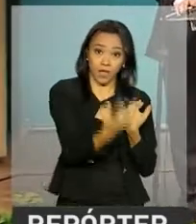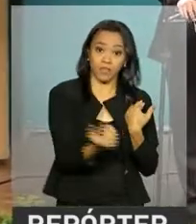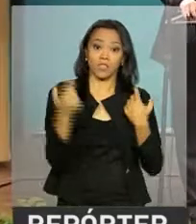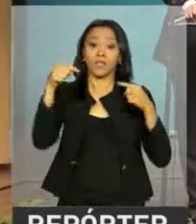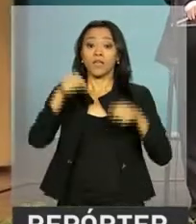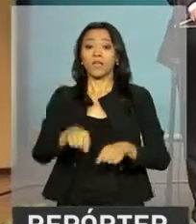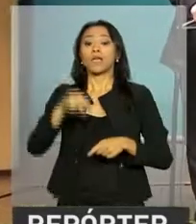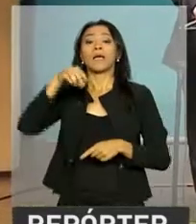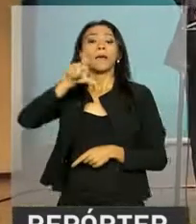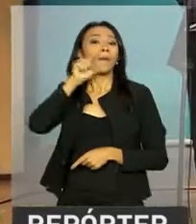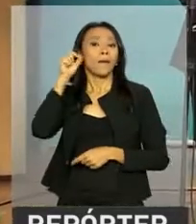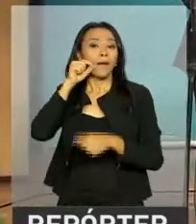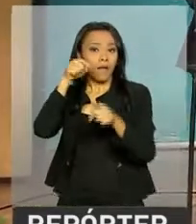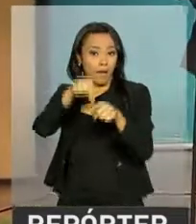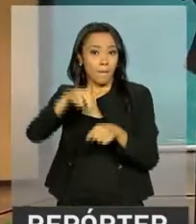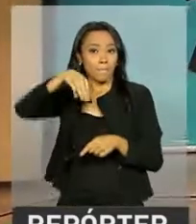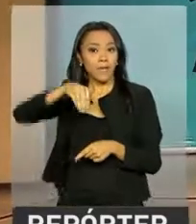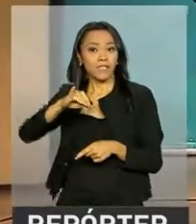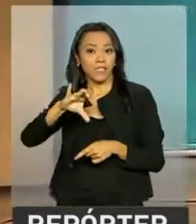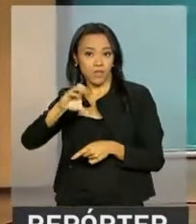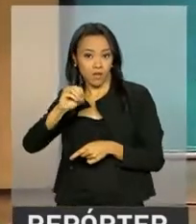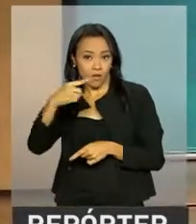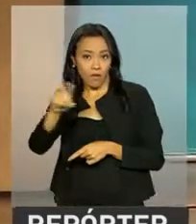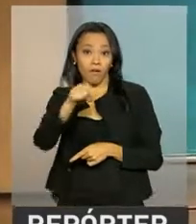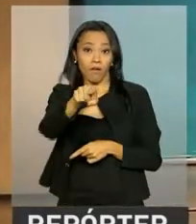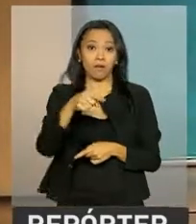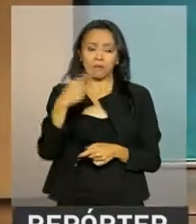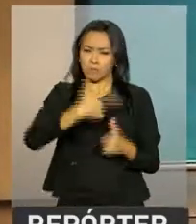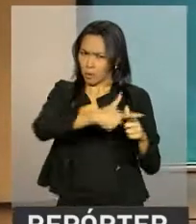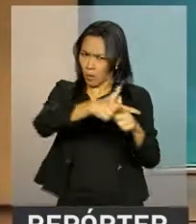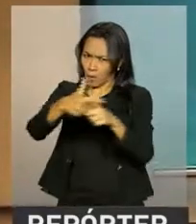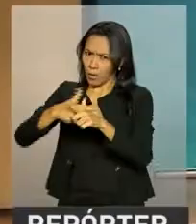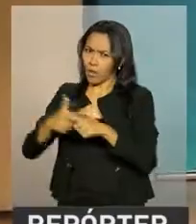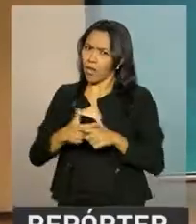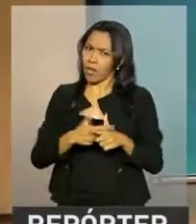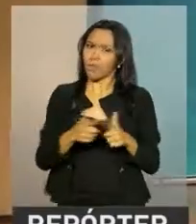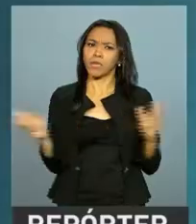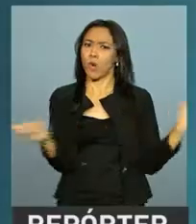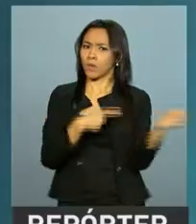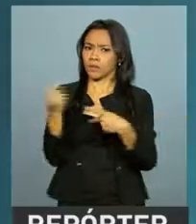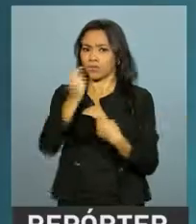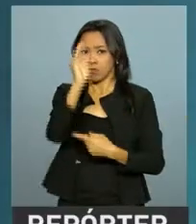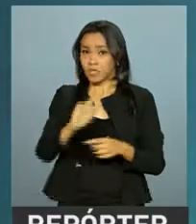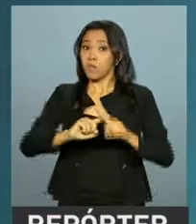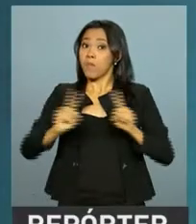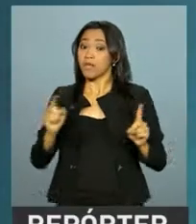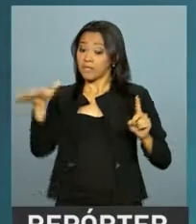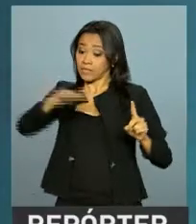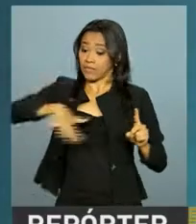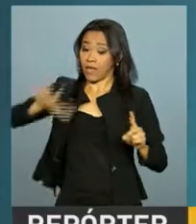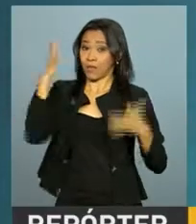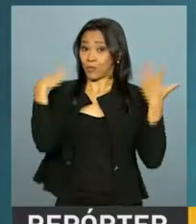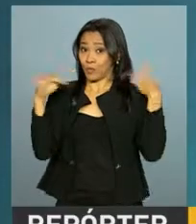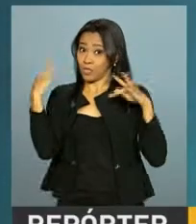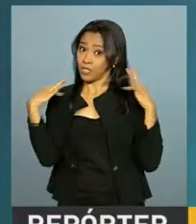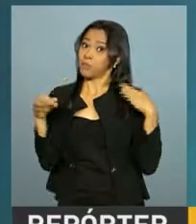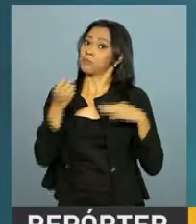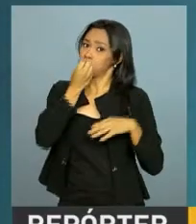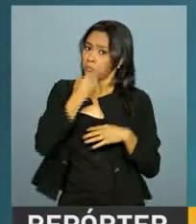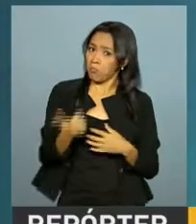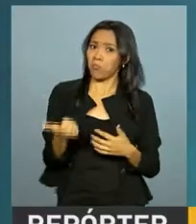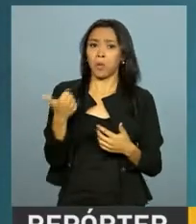ministro do turismo afirmou que apesar da crise o setor apresenta crescimento enquanto muitos setores ainda